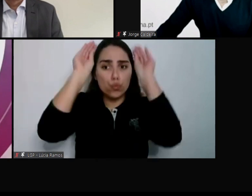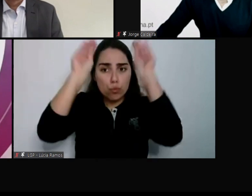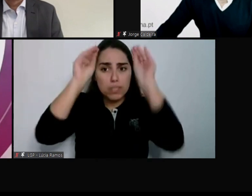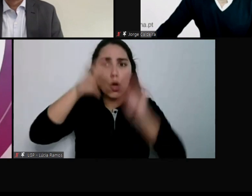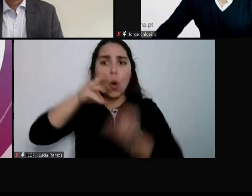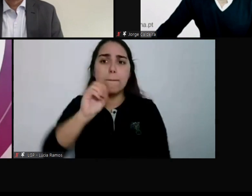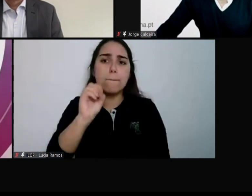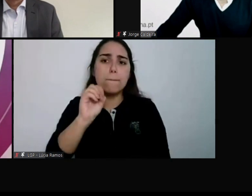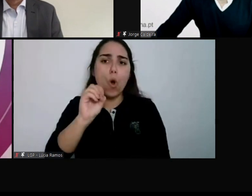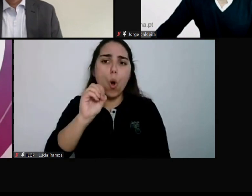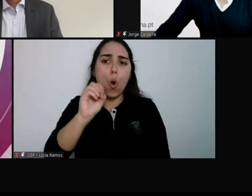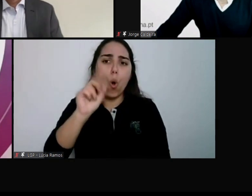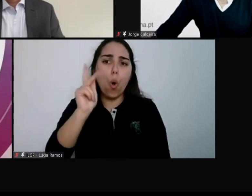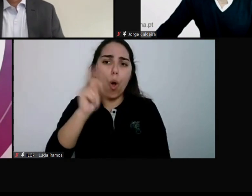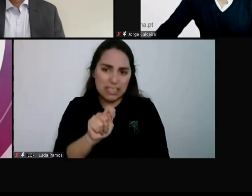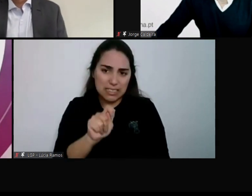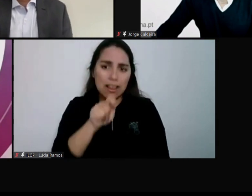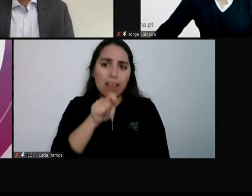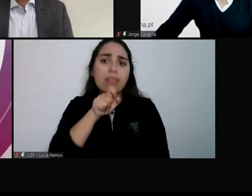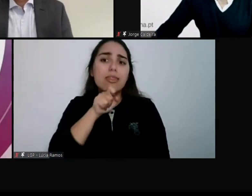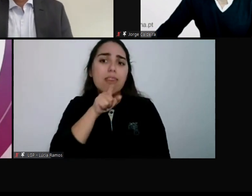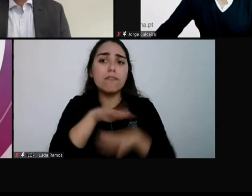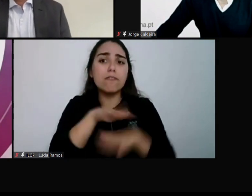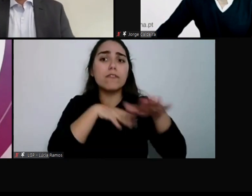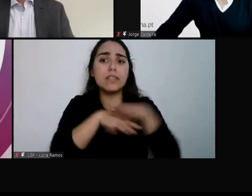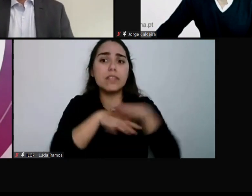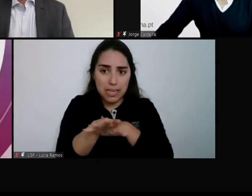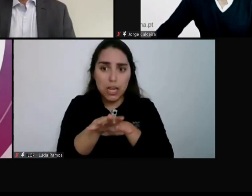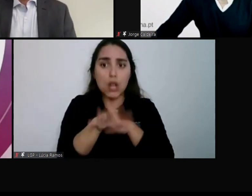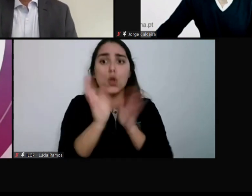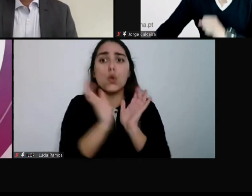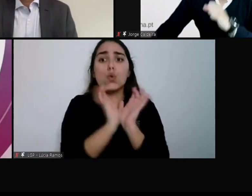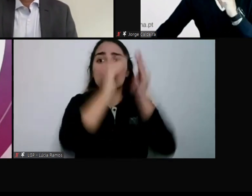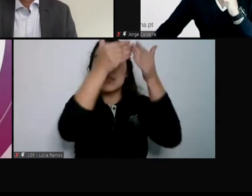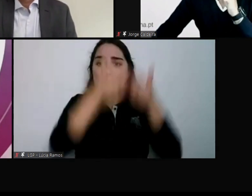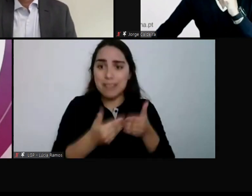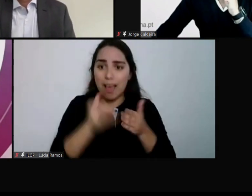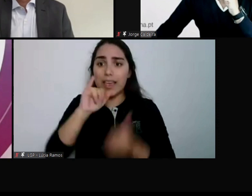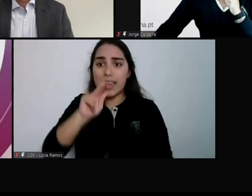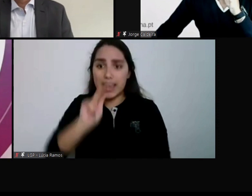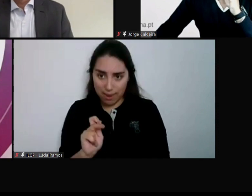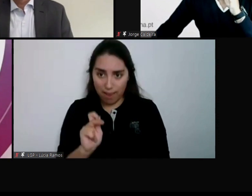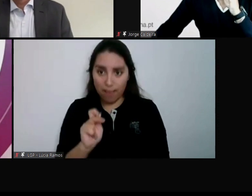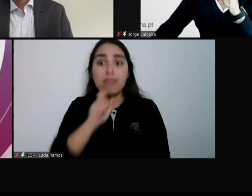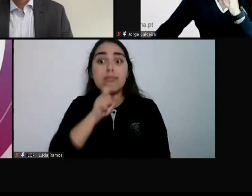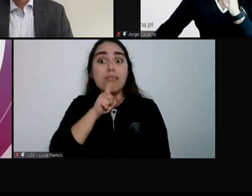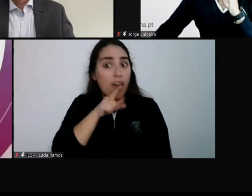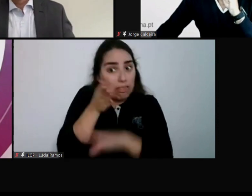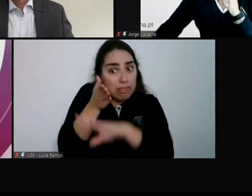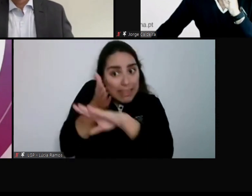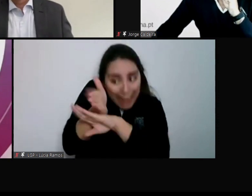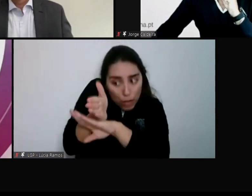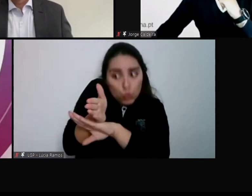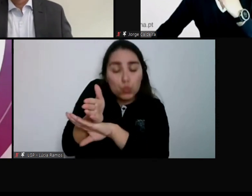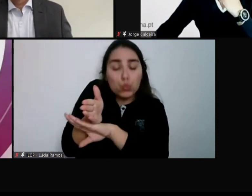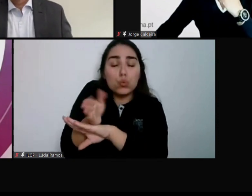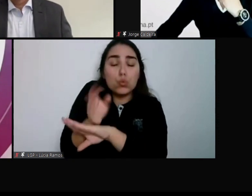MOOC é passível de ser feito através do site do INA, na ligação que existe à NAU, ou diretamente no site da